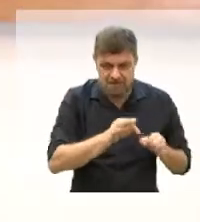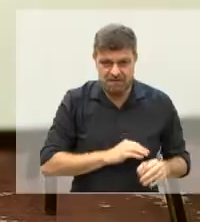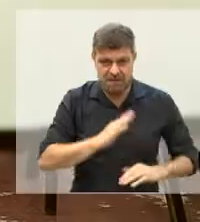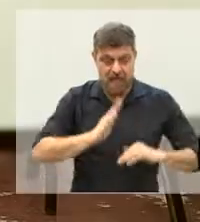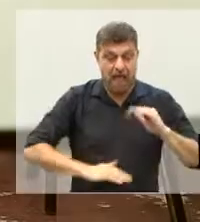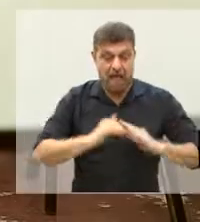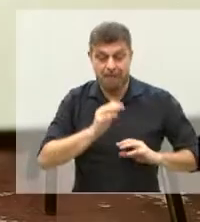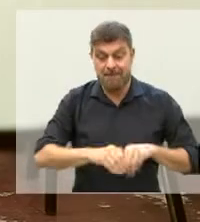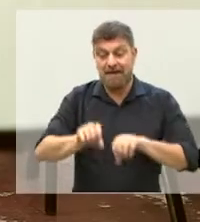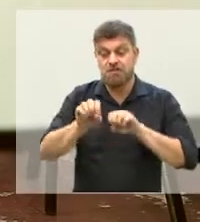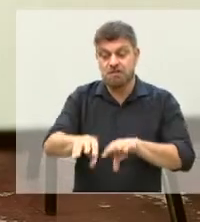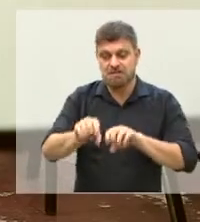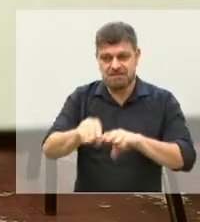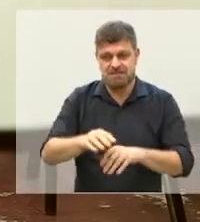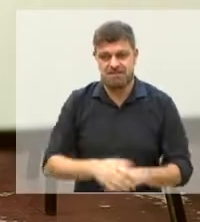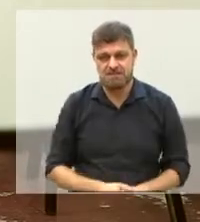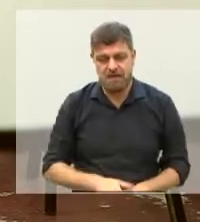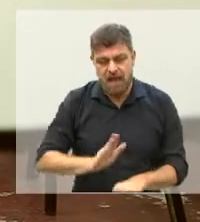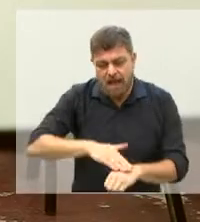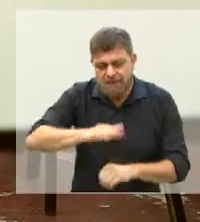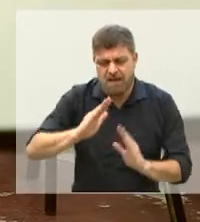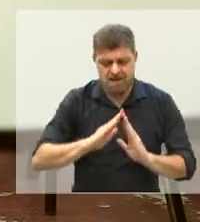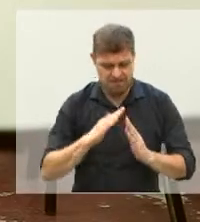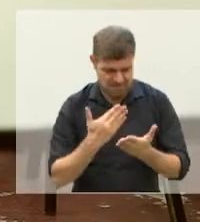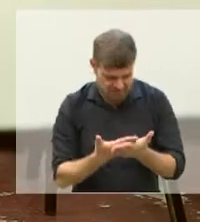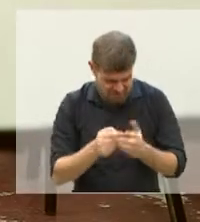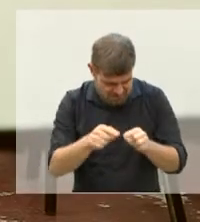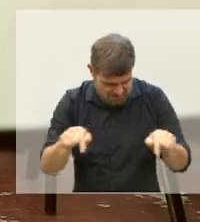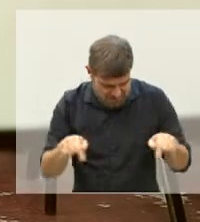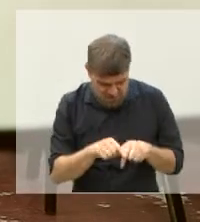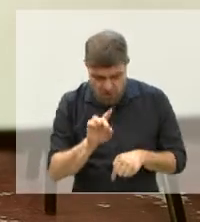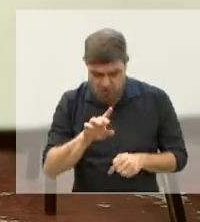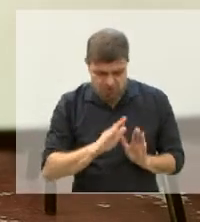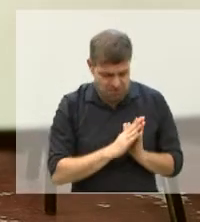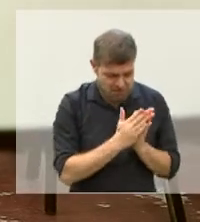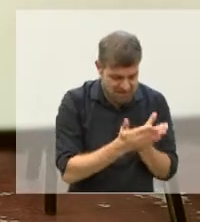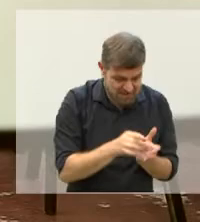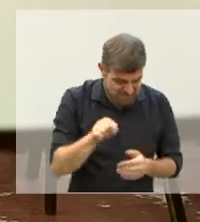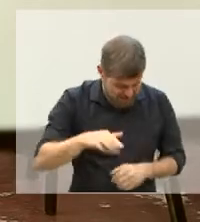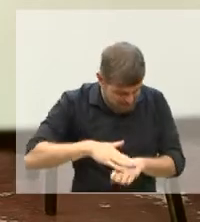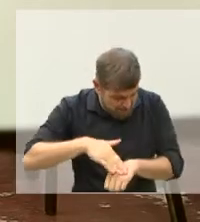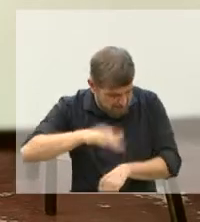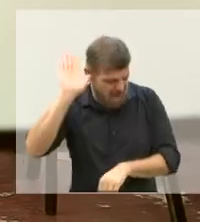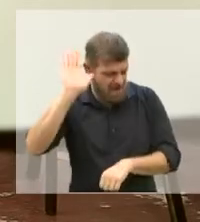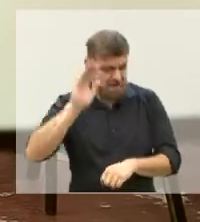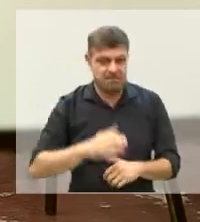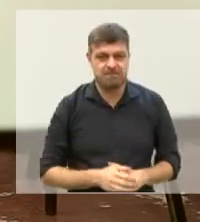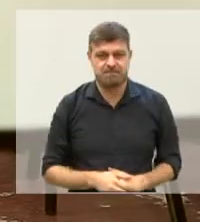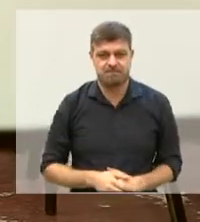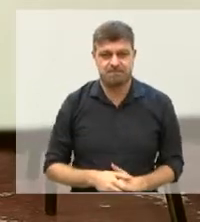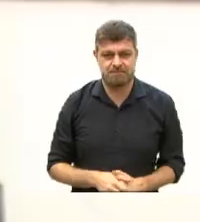docente, né? É muito além da sala de aula e do livro, Nelson, pelo que ela está falando? Olha,